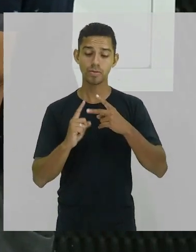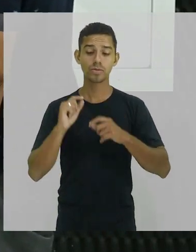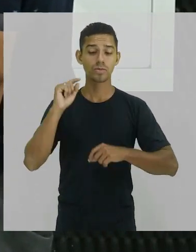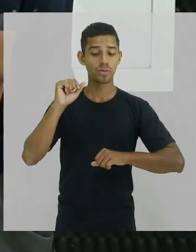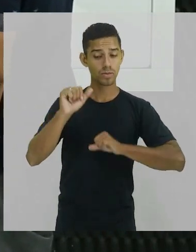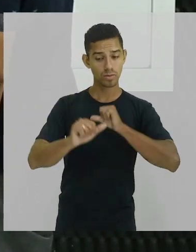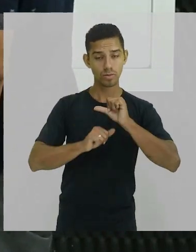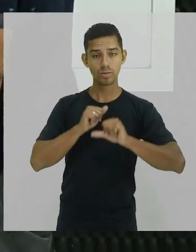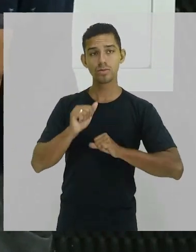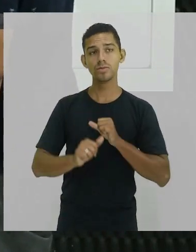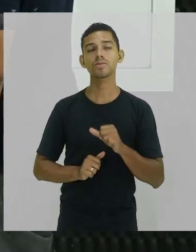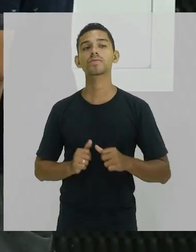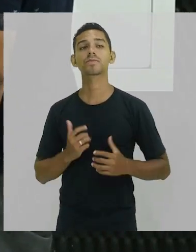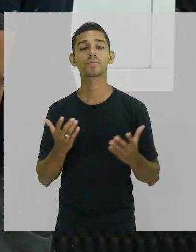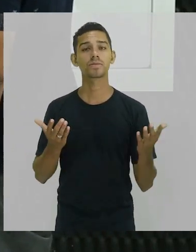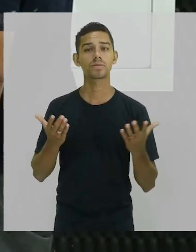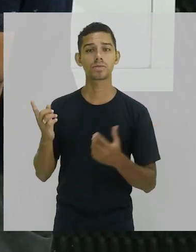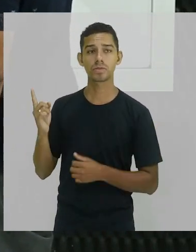tenho